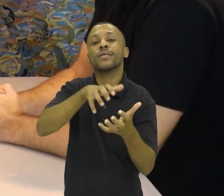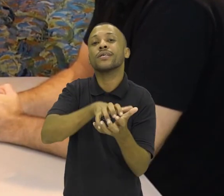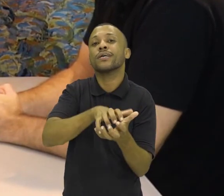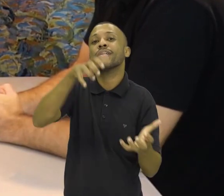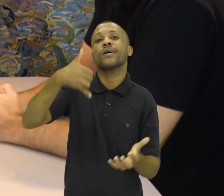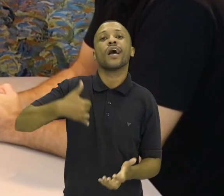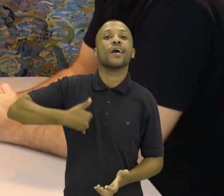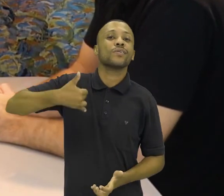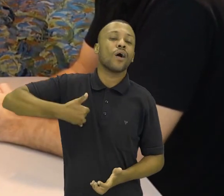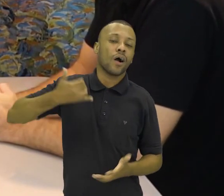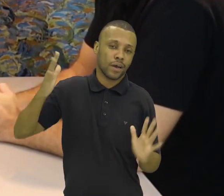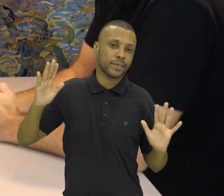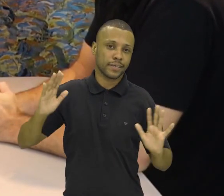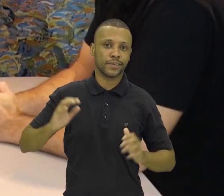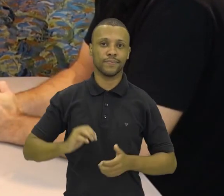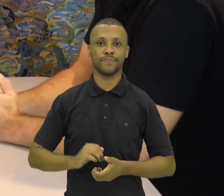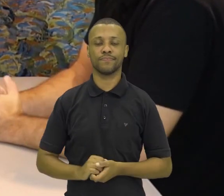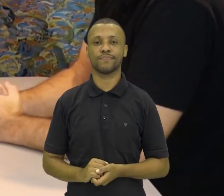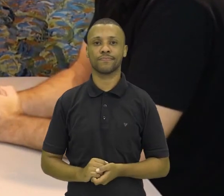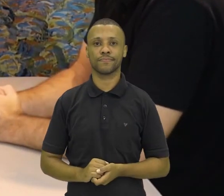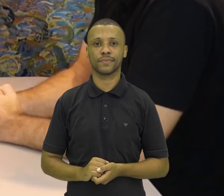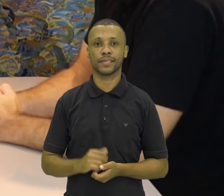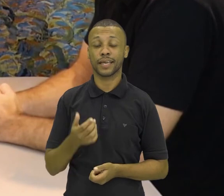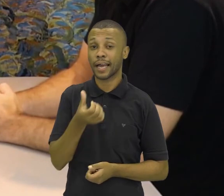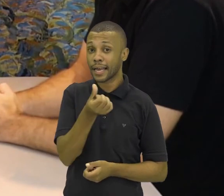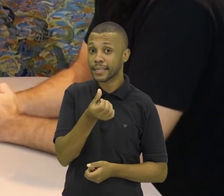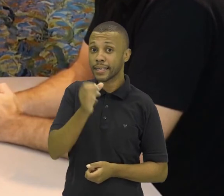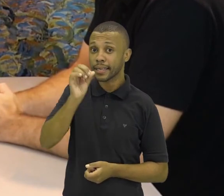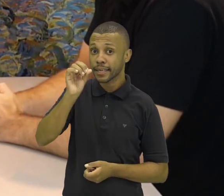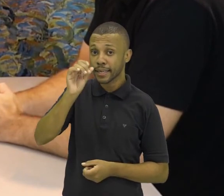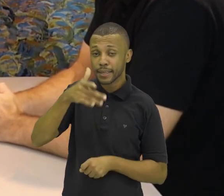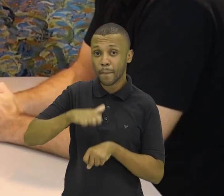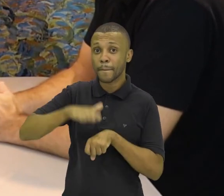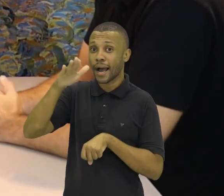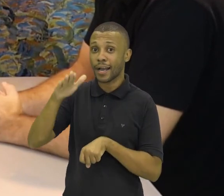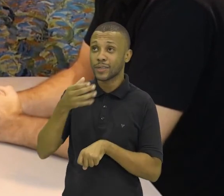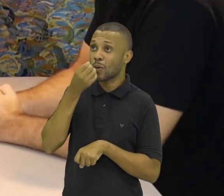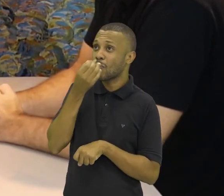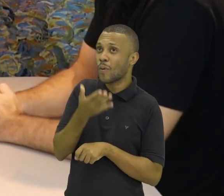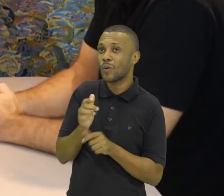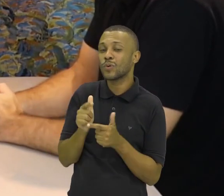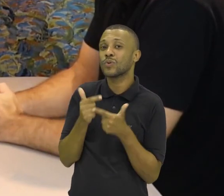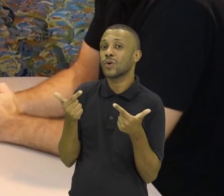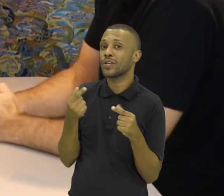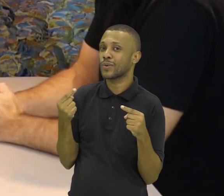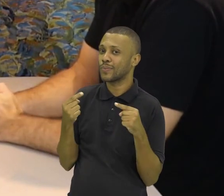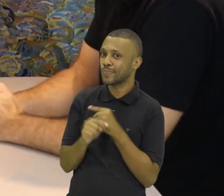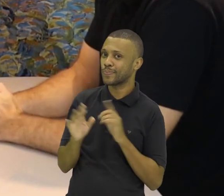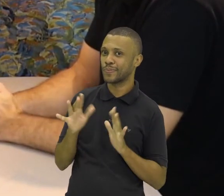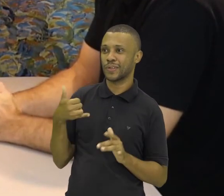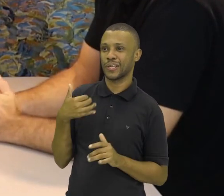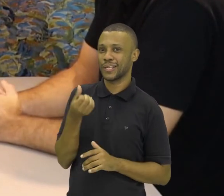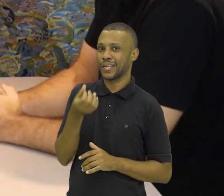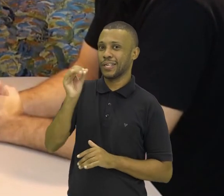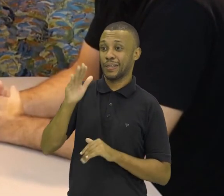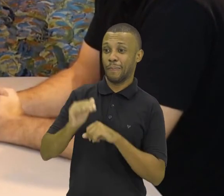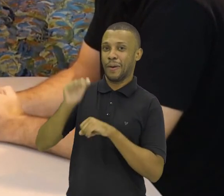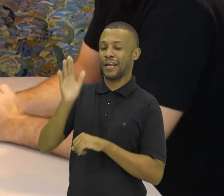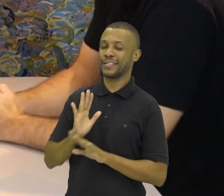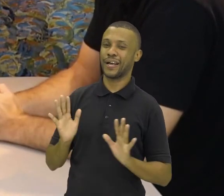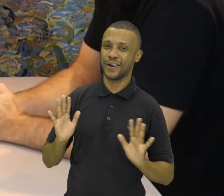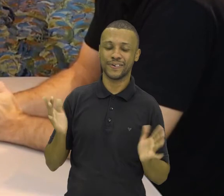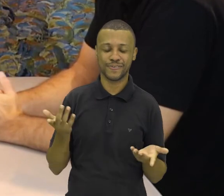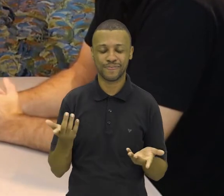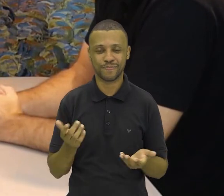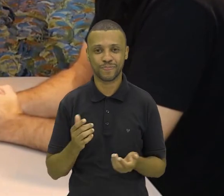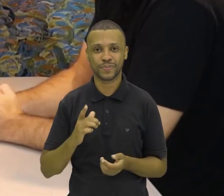mais idade, tá? A questão Mais 60. mais de 60. Ainda bem que eu não me encaixo nesse nível aí,